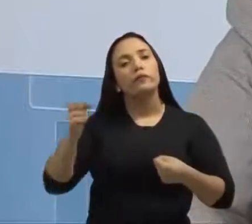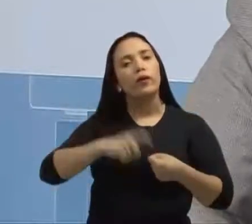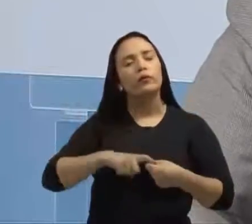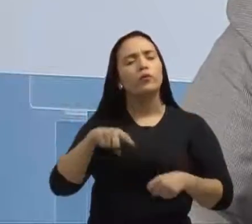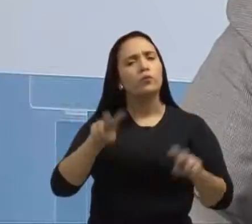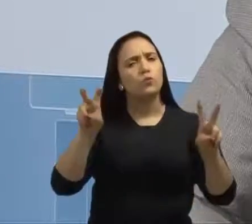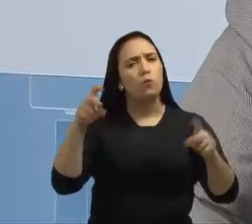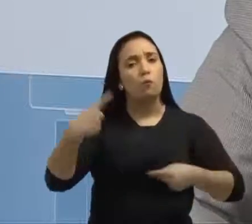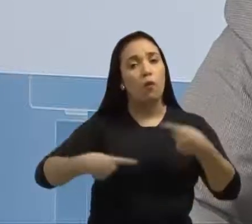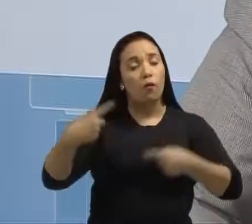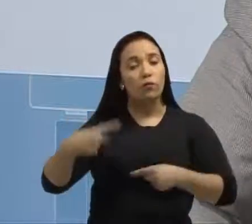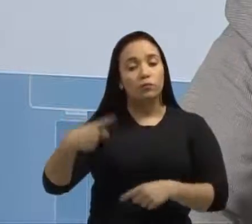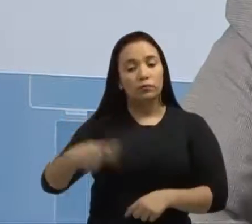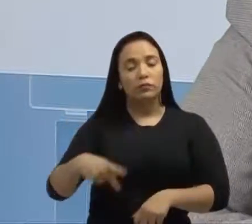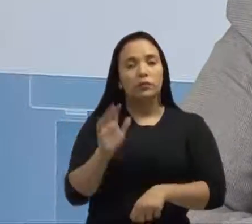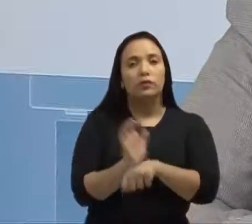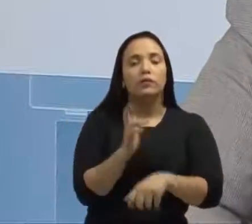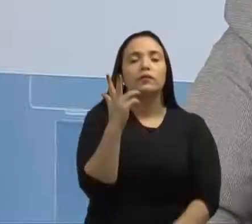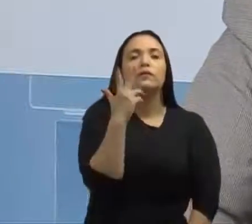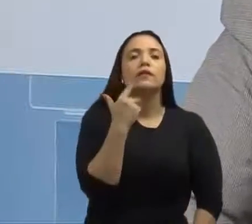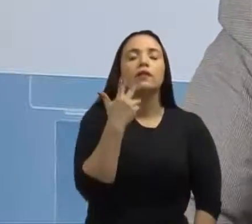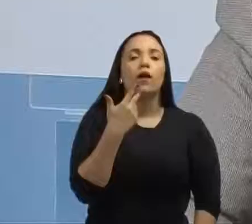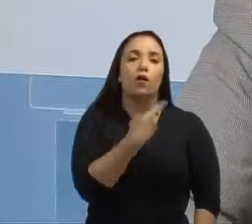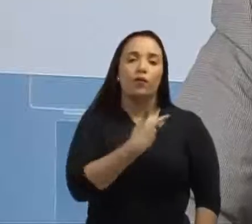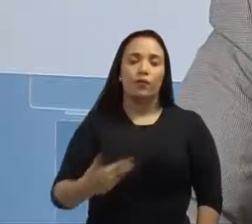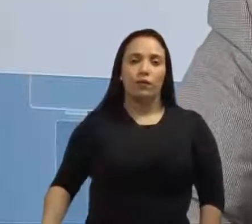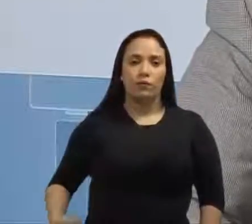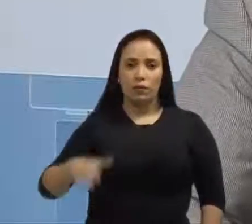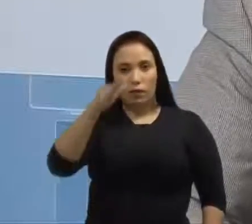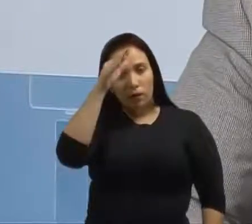política, mas é do estado do Ceará. O governador Camilo Santana